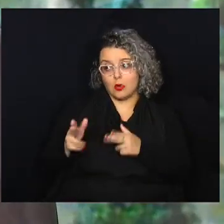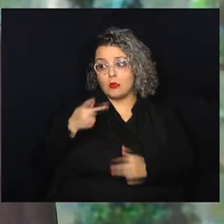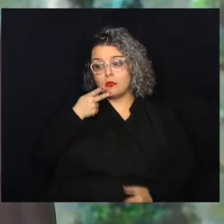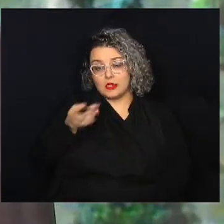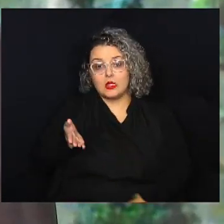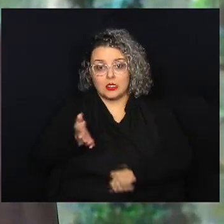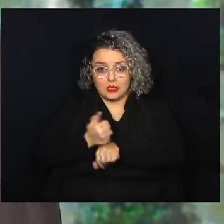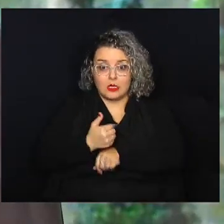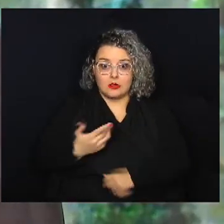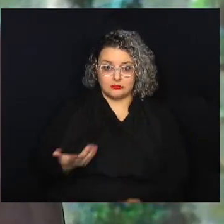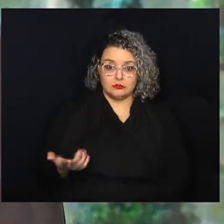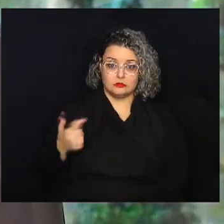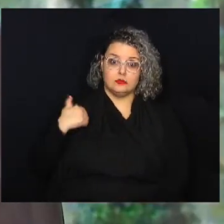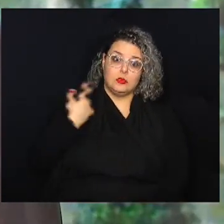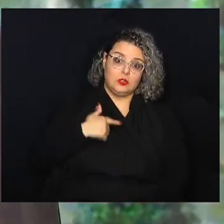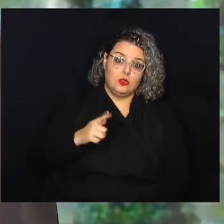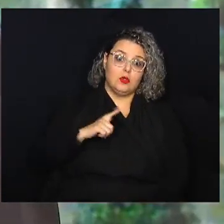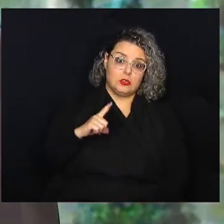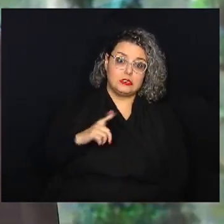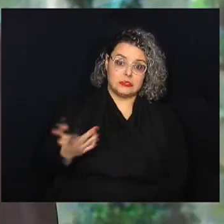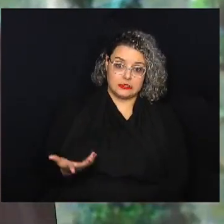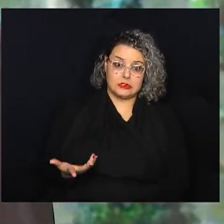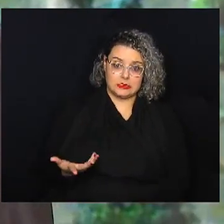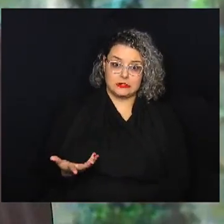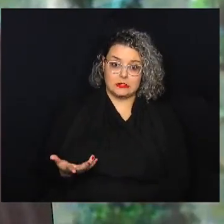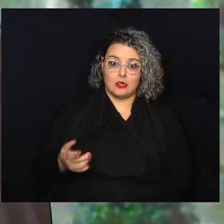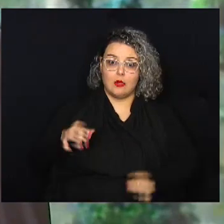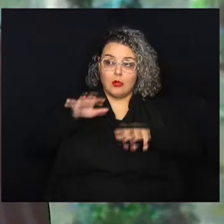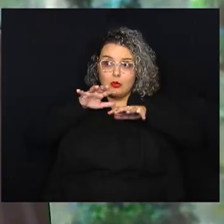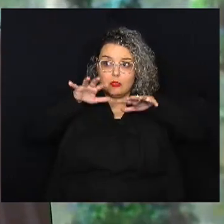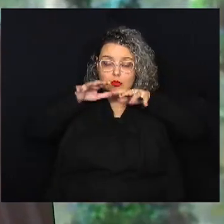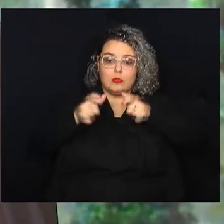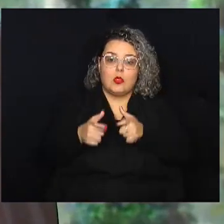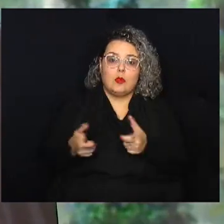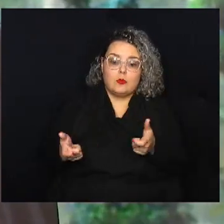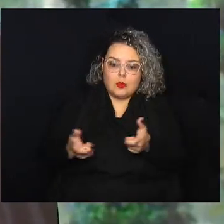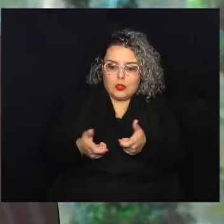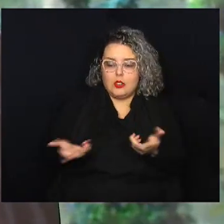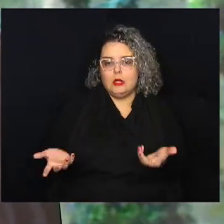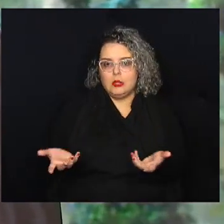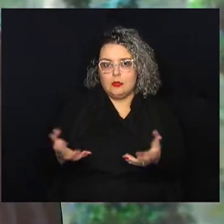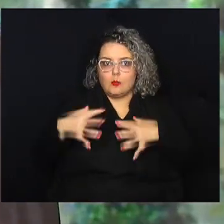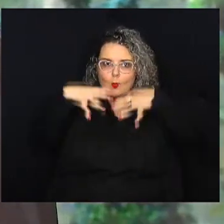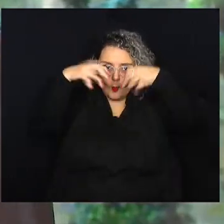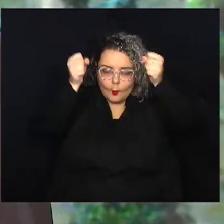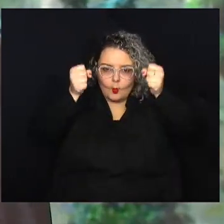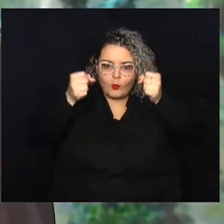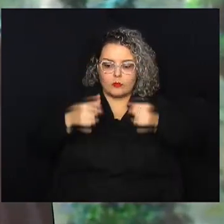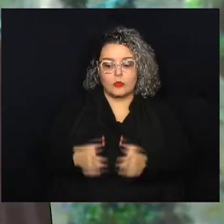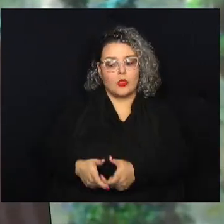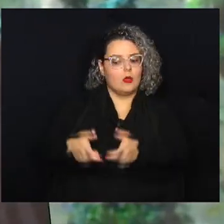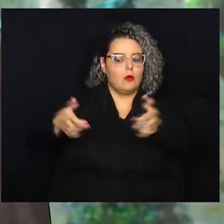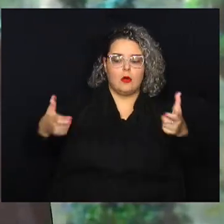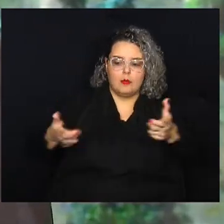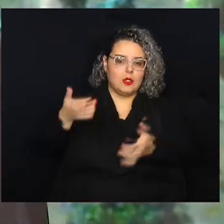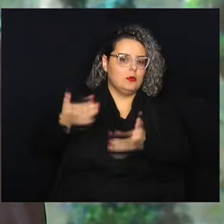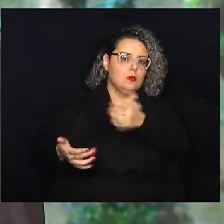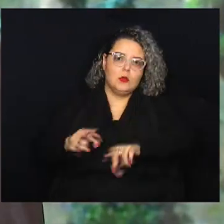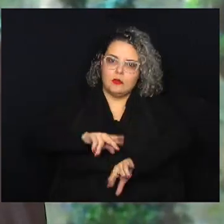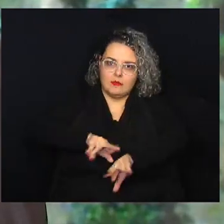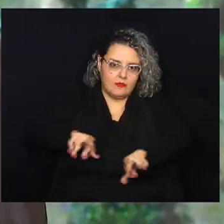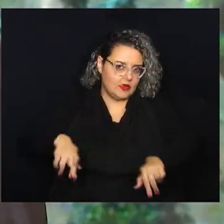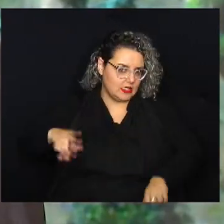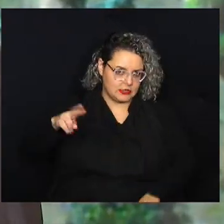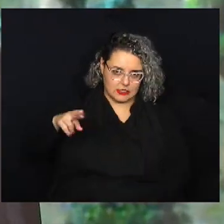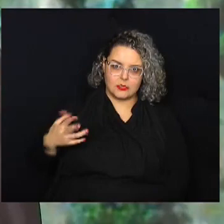gente tendo o ar mais seco, a gente tem aumento de focos de queimada, infelizmente, por vários fatores. E